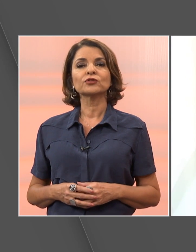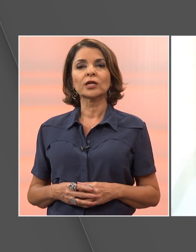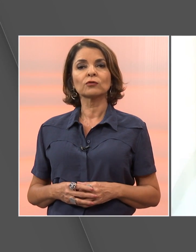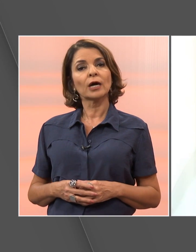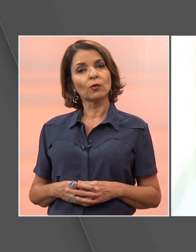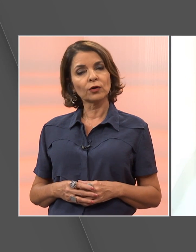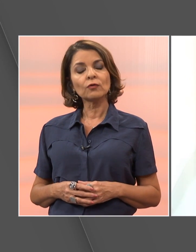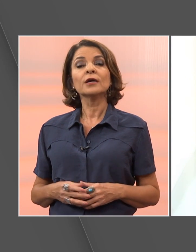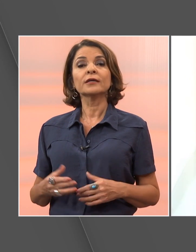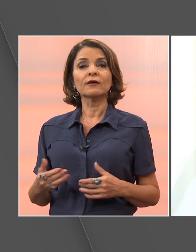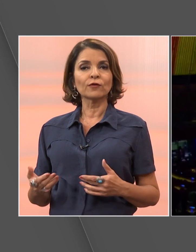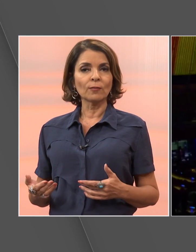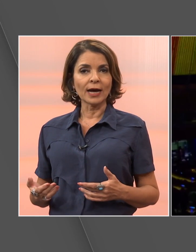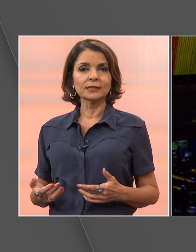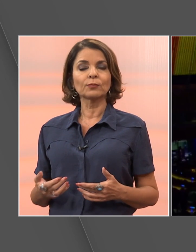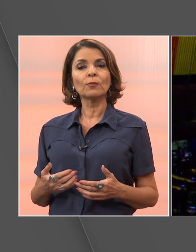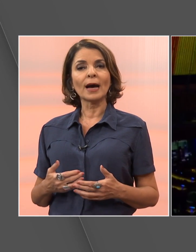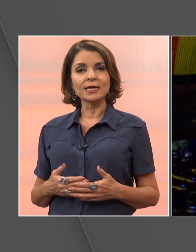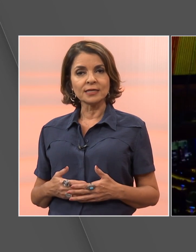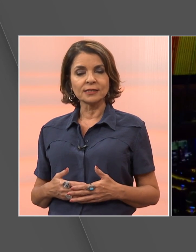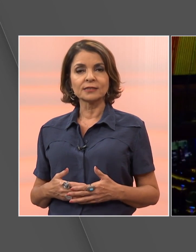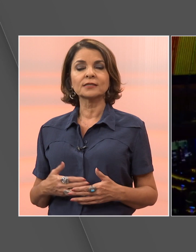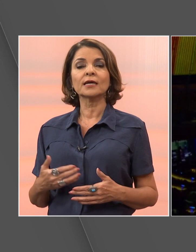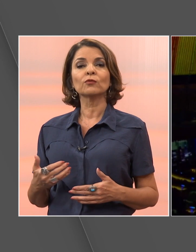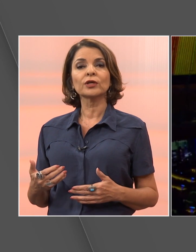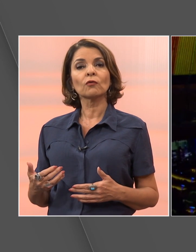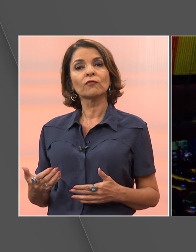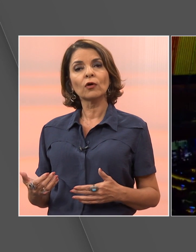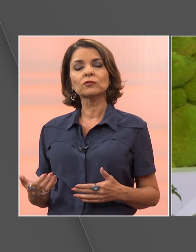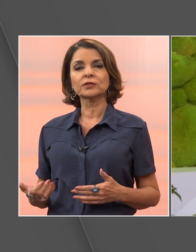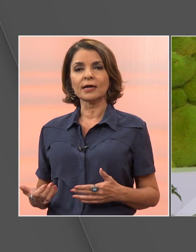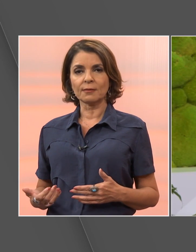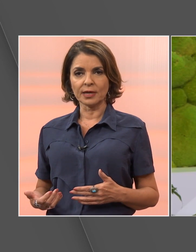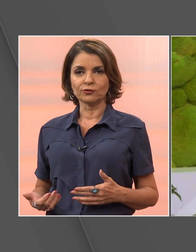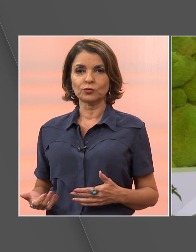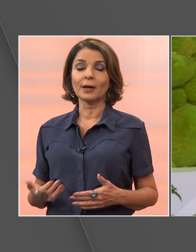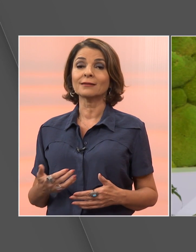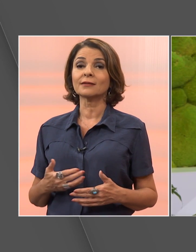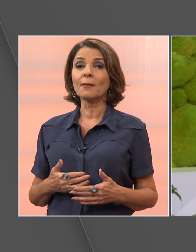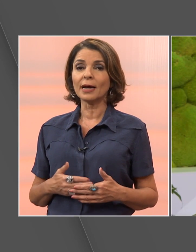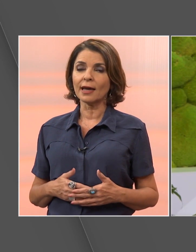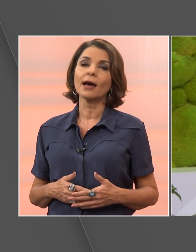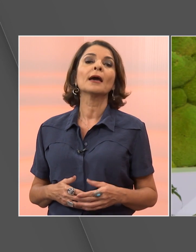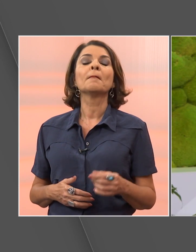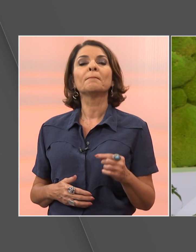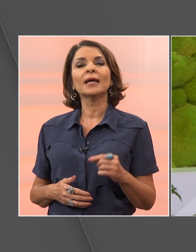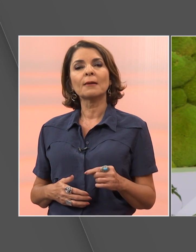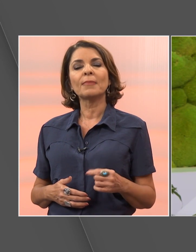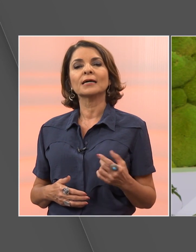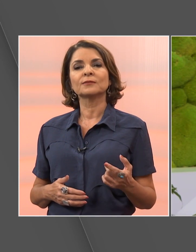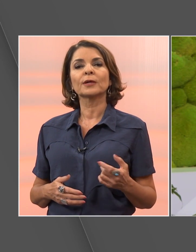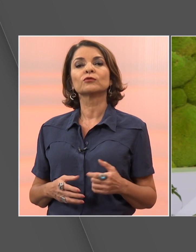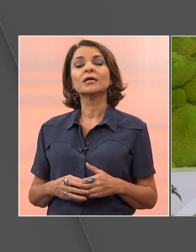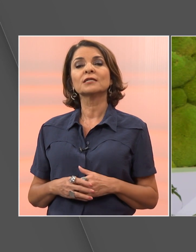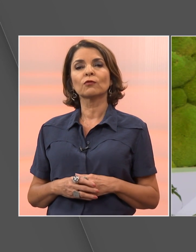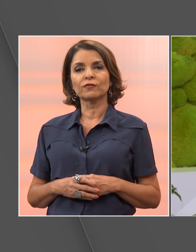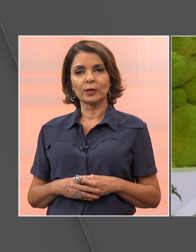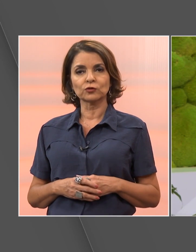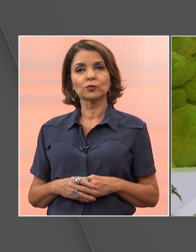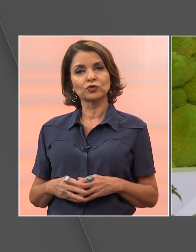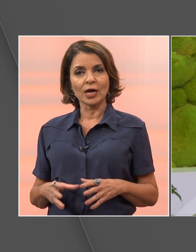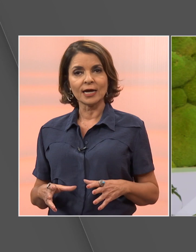o secretário-geral da ONU, que é formada por países que se reuniram voluntariamente para trabalhar pela paz e pelo